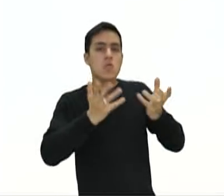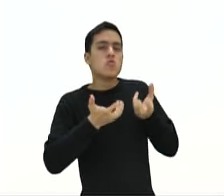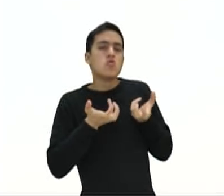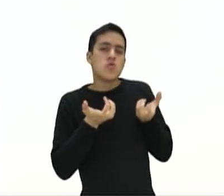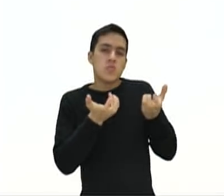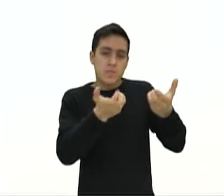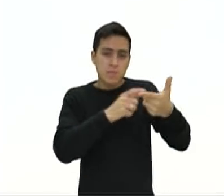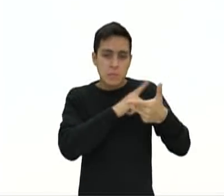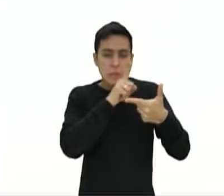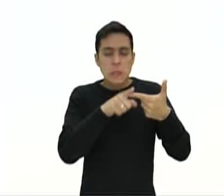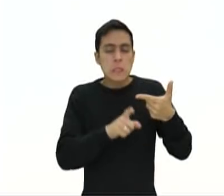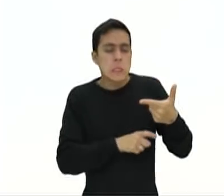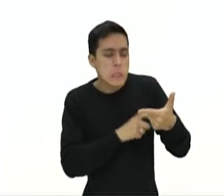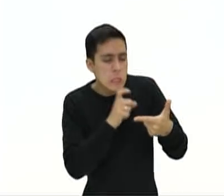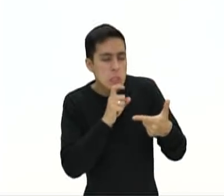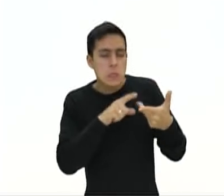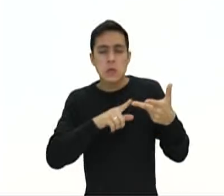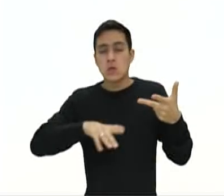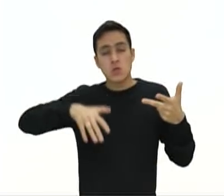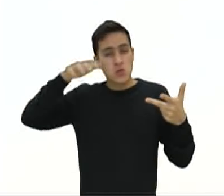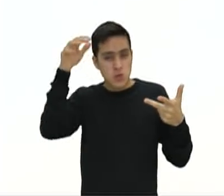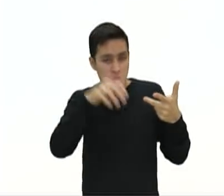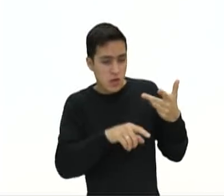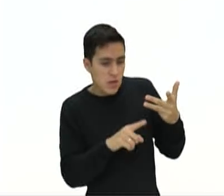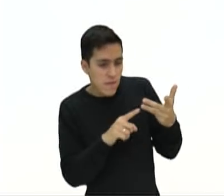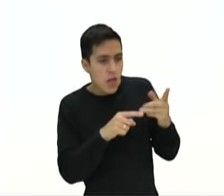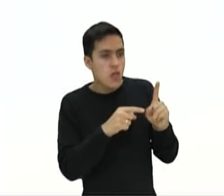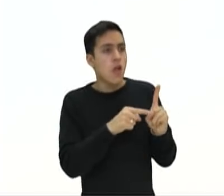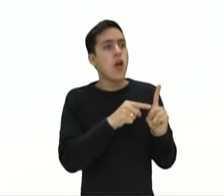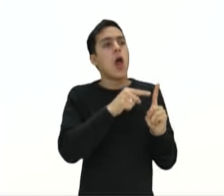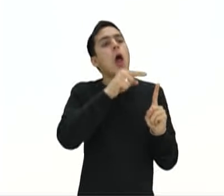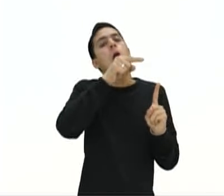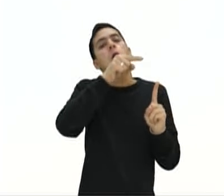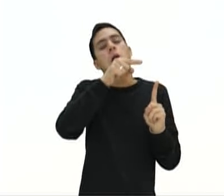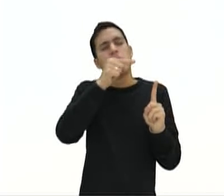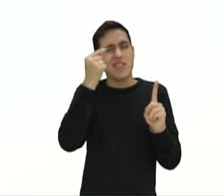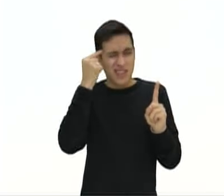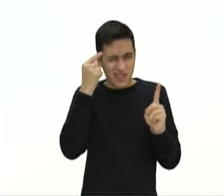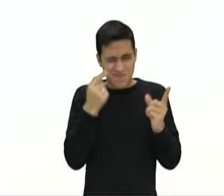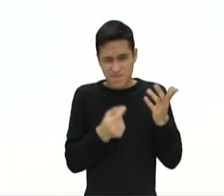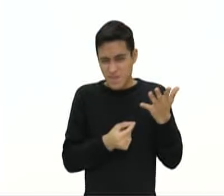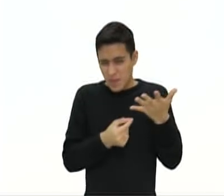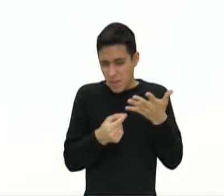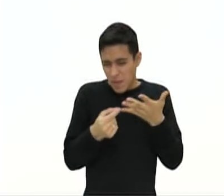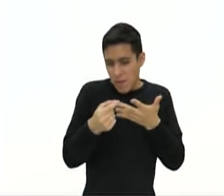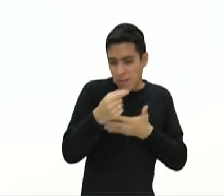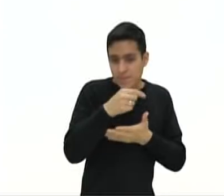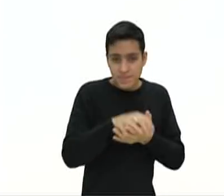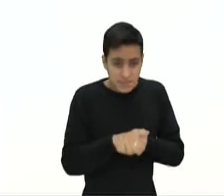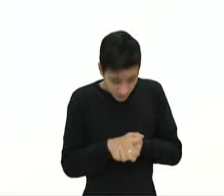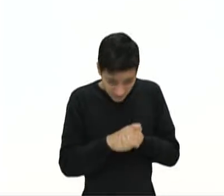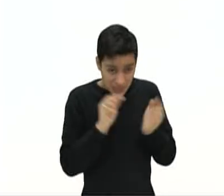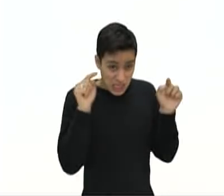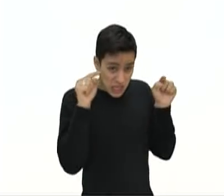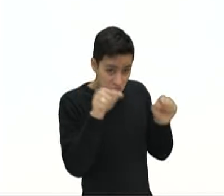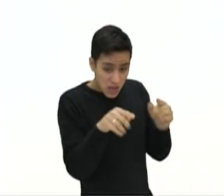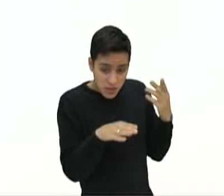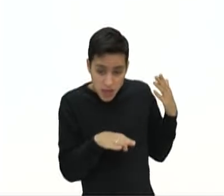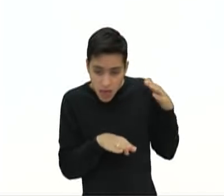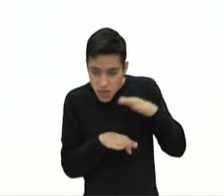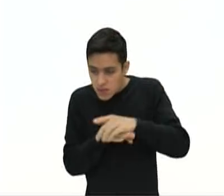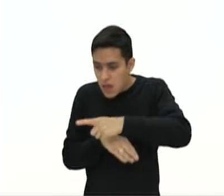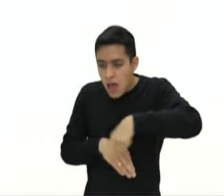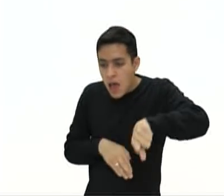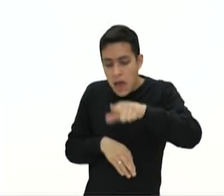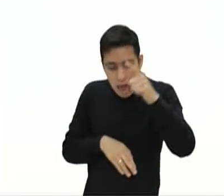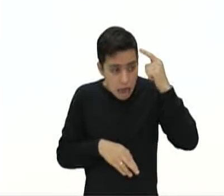seca, frio, chuva, temperaturas elevadas, etc., favorecendo ou organizando